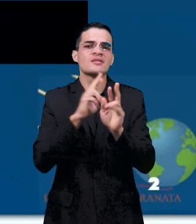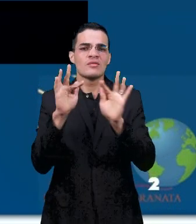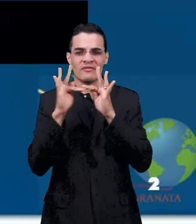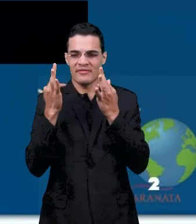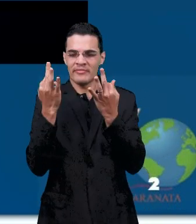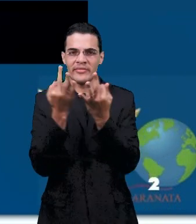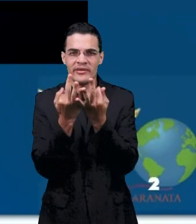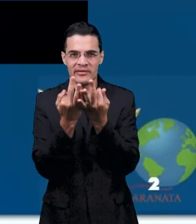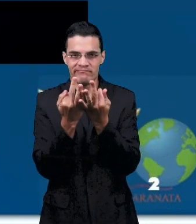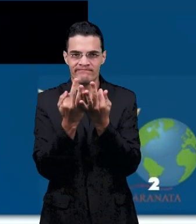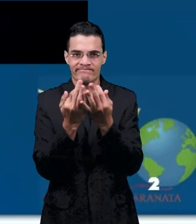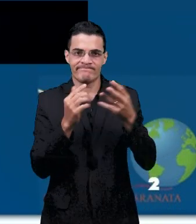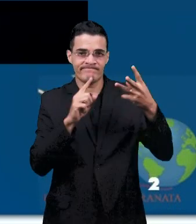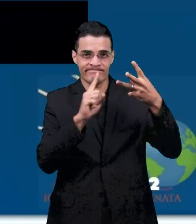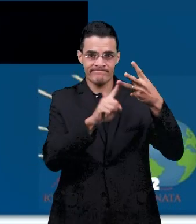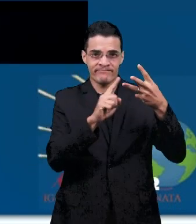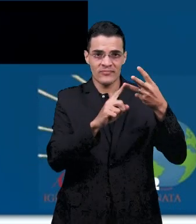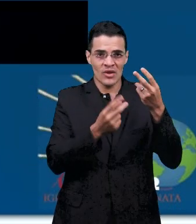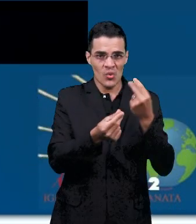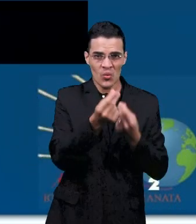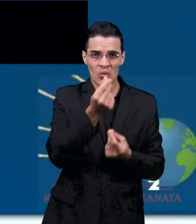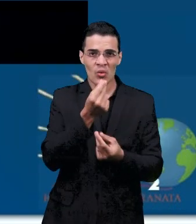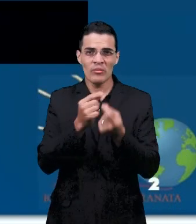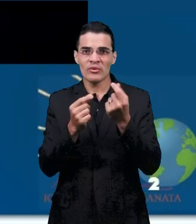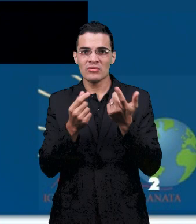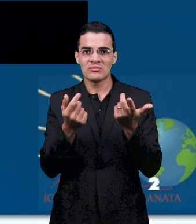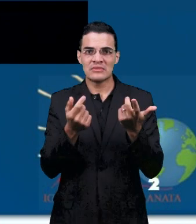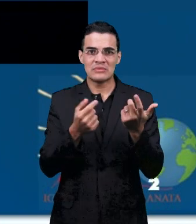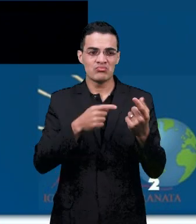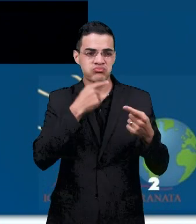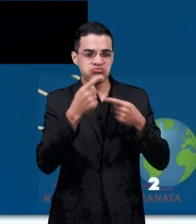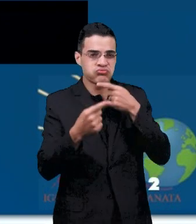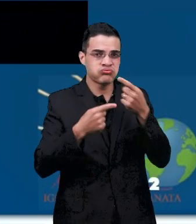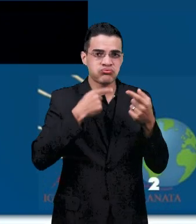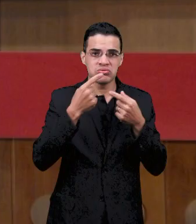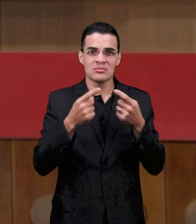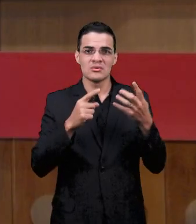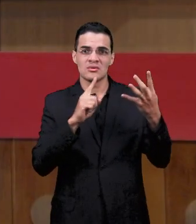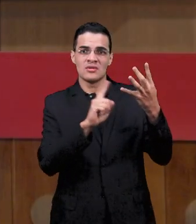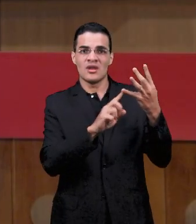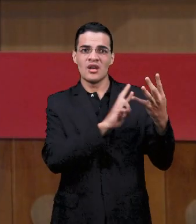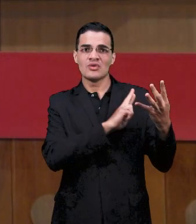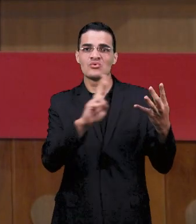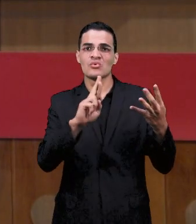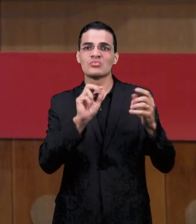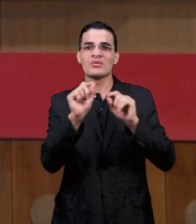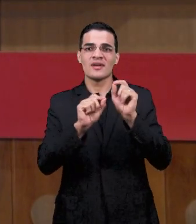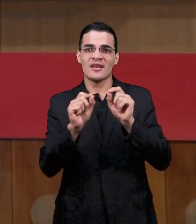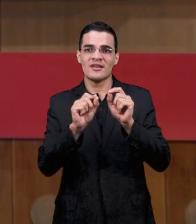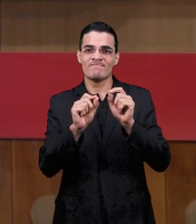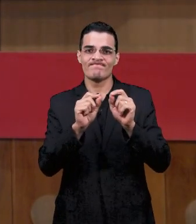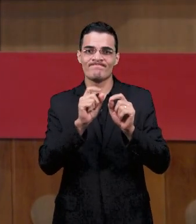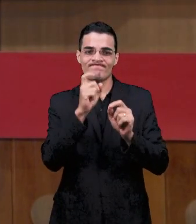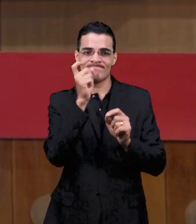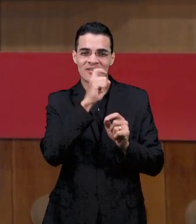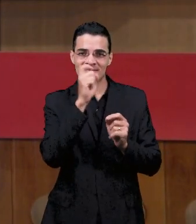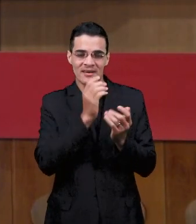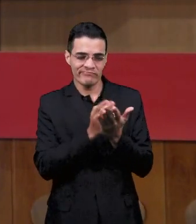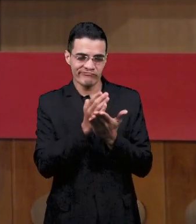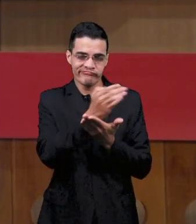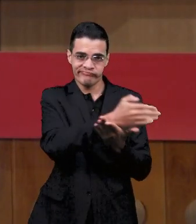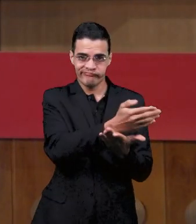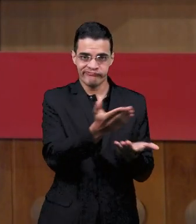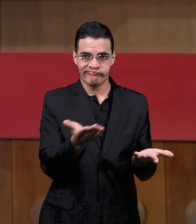incertezas, a questão religiosa, apostasia. Pode voltar aqui. Esse é o quadro do mundo de